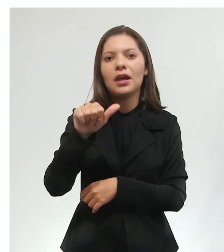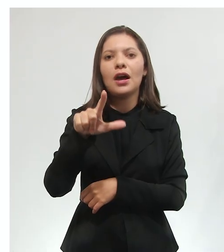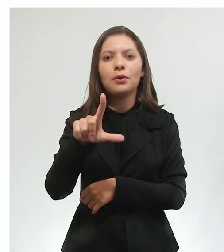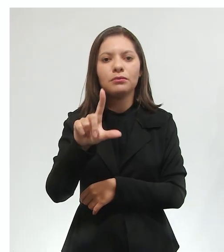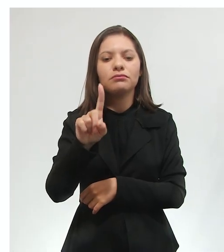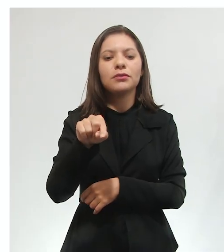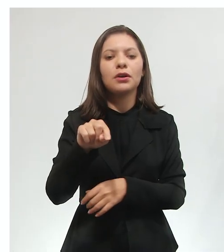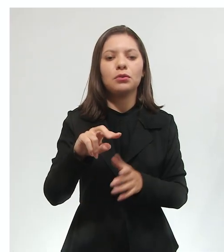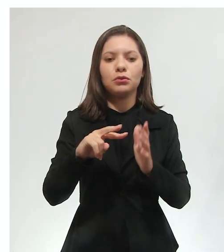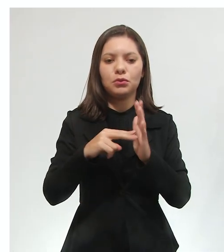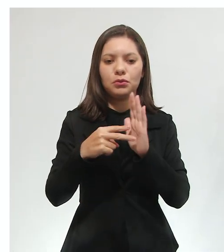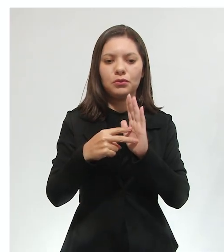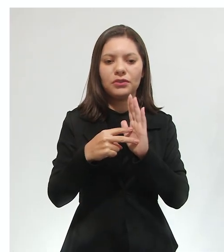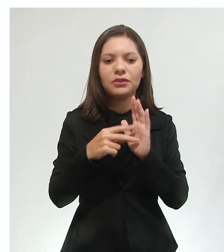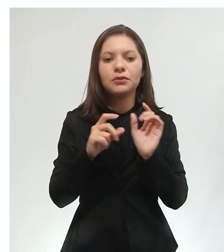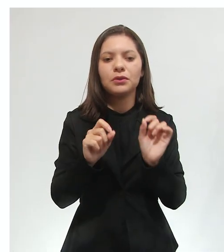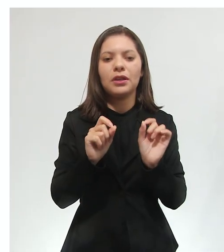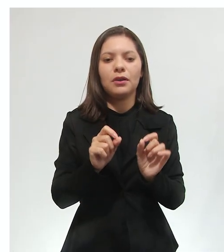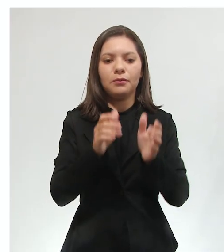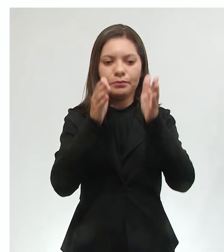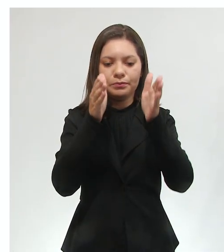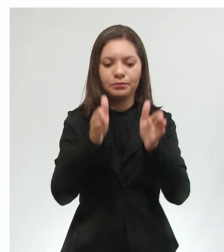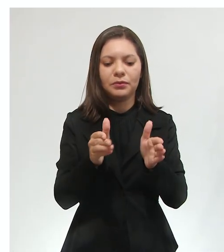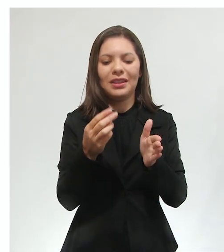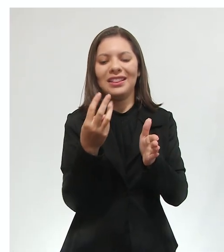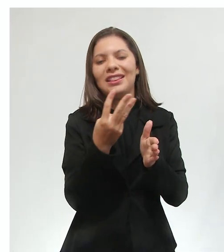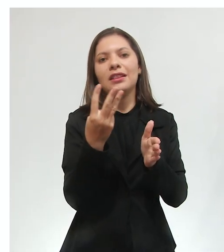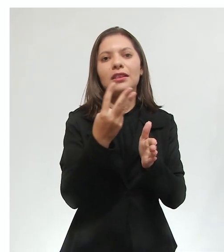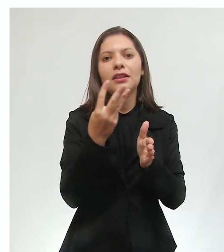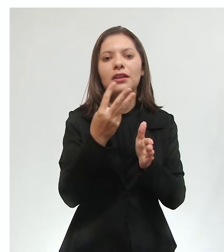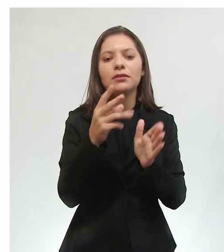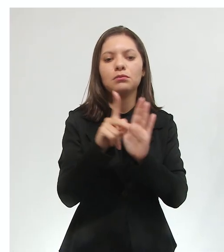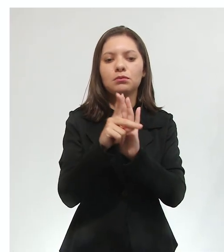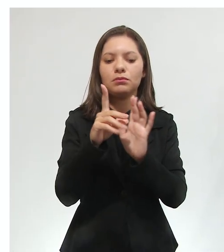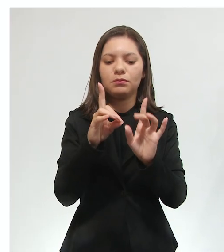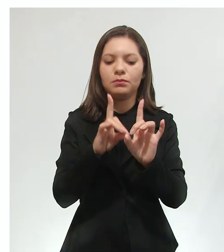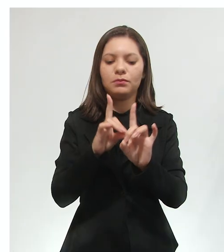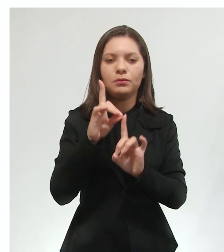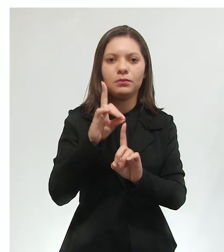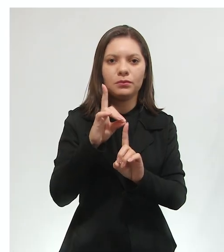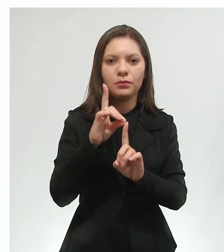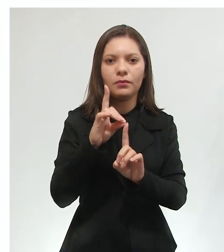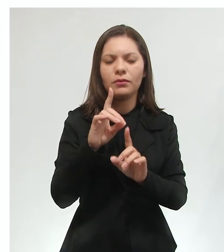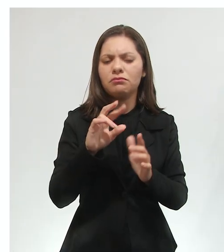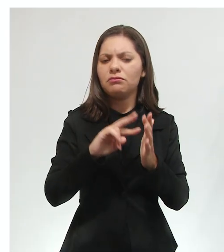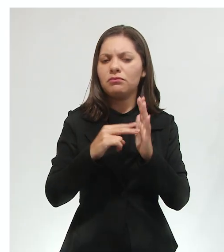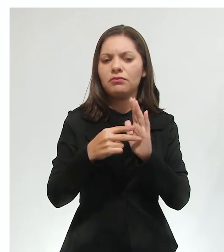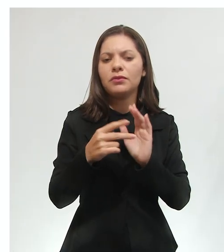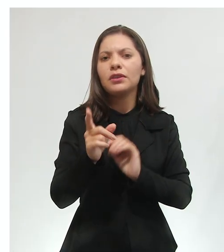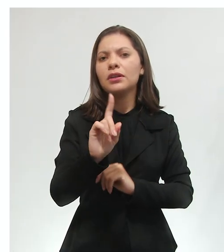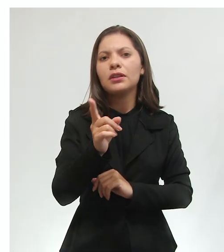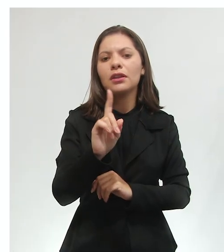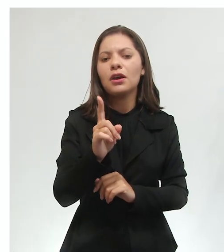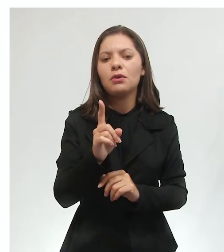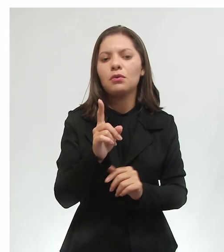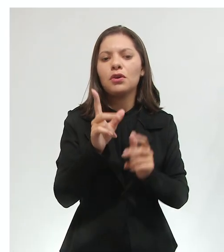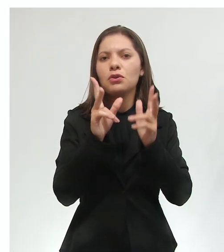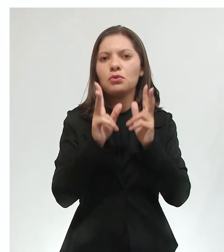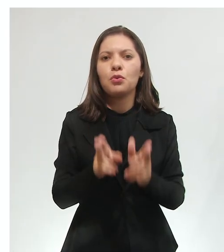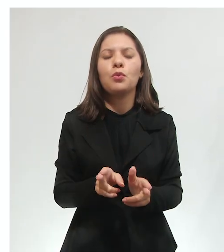3 nessa posição, na posição das dezenas, ele não representa mais a mesma